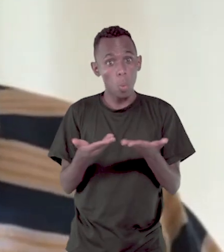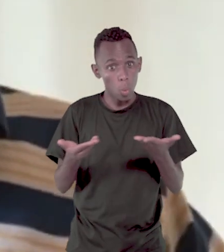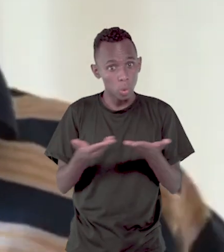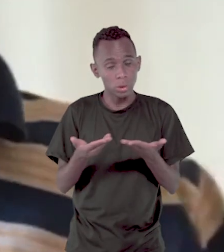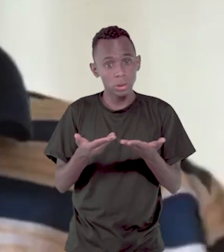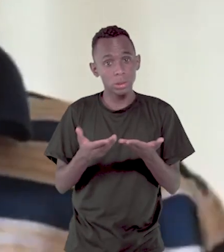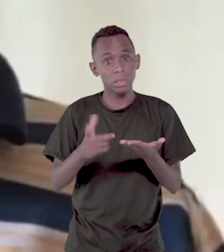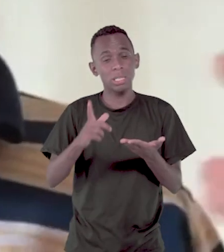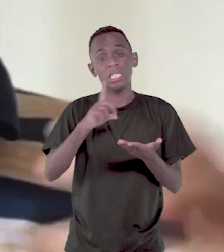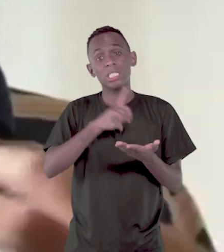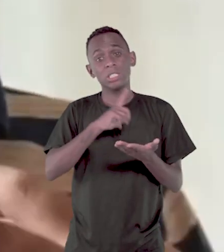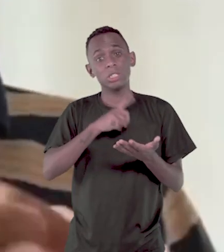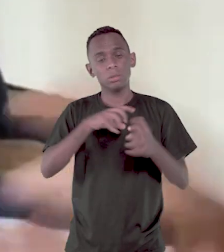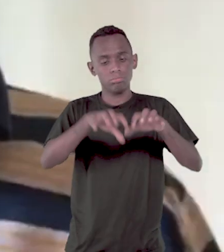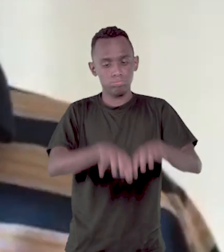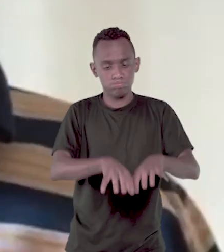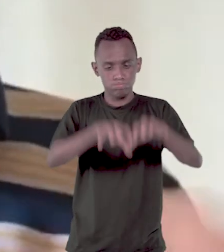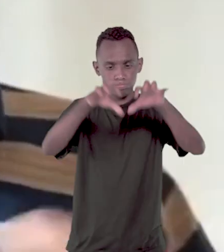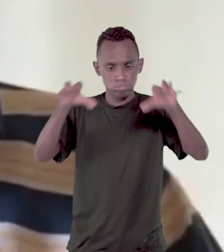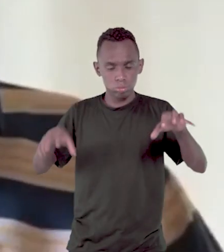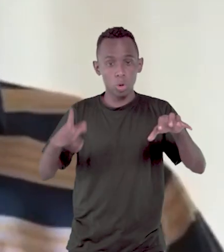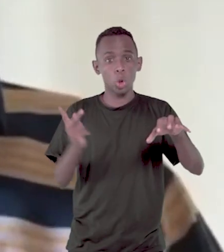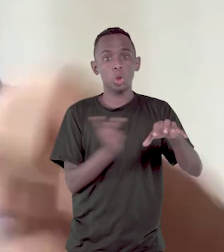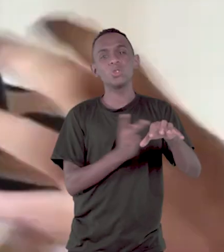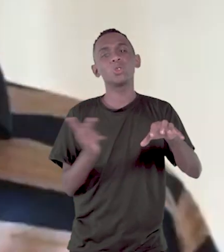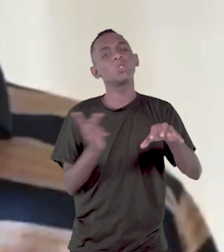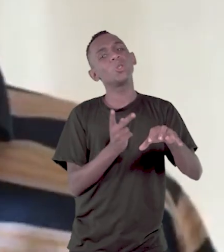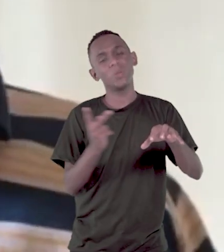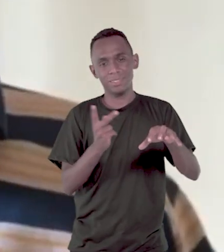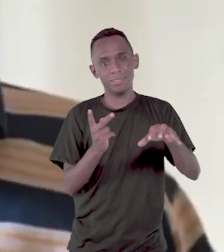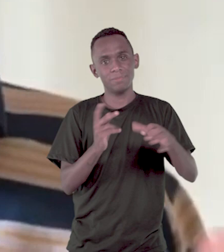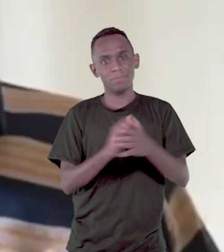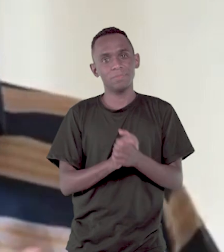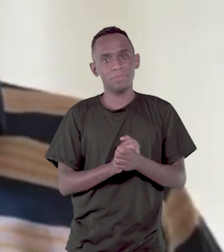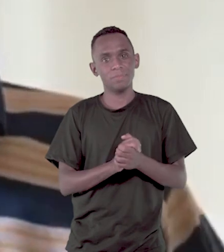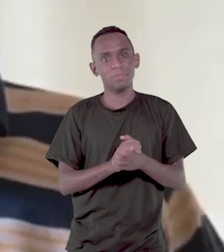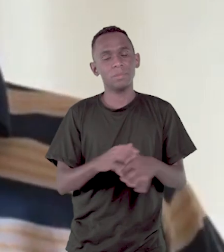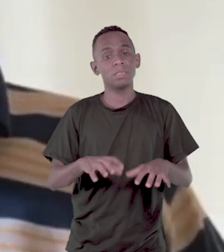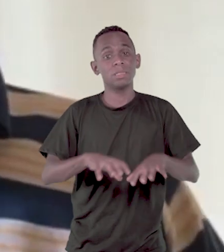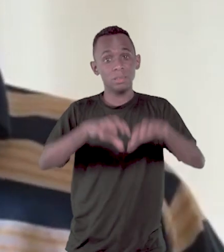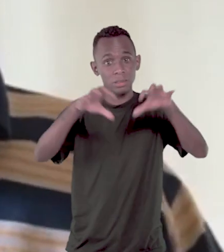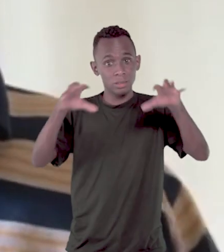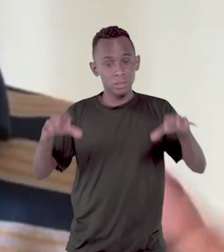que havia uma polemização muito grande